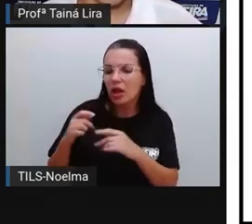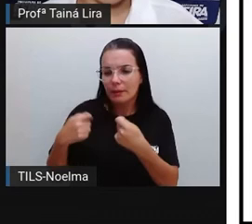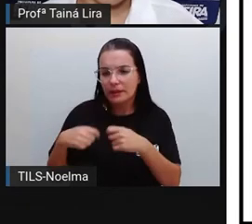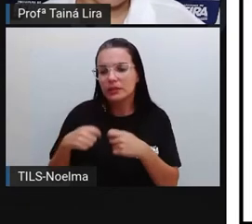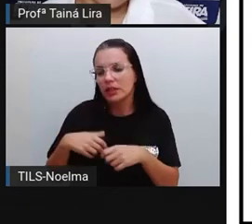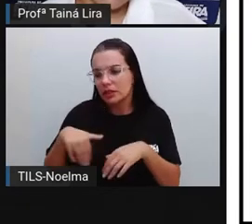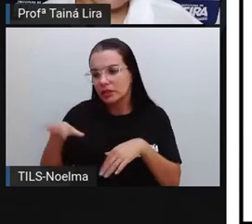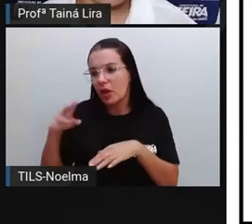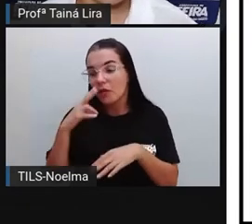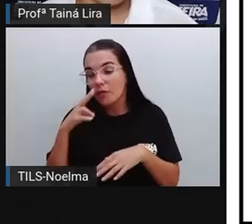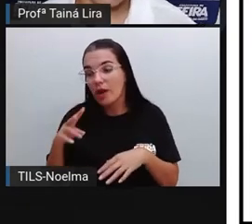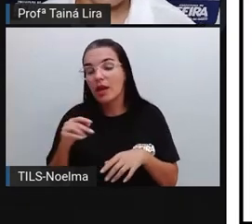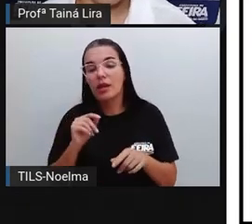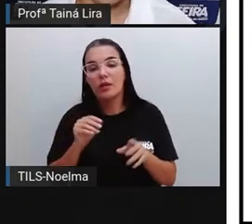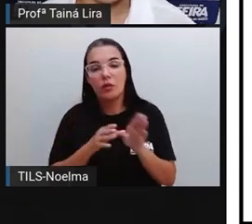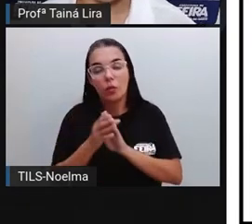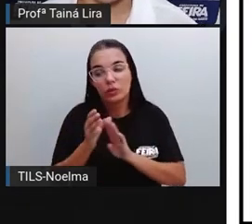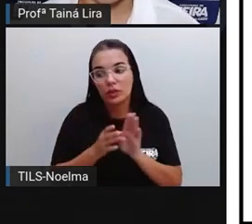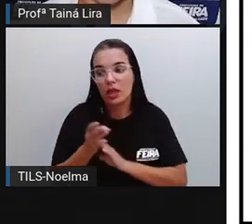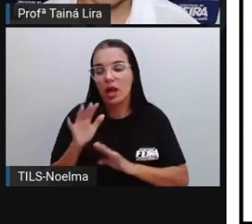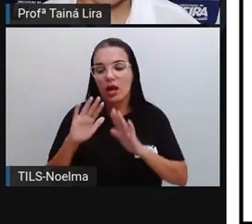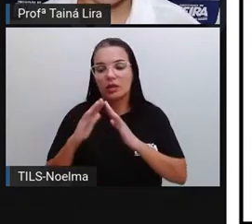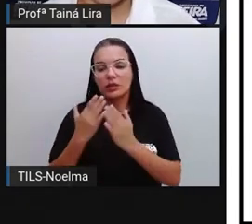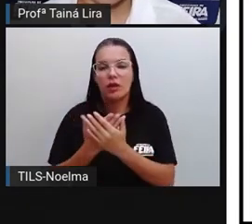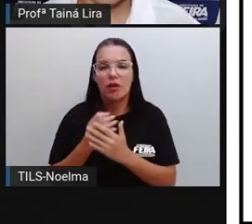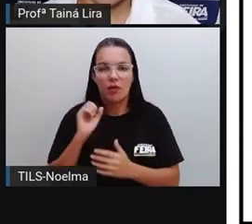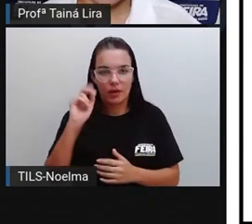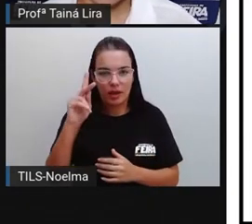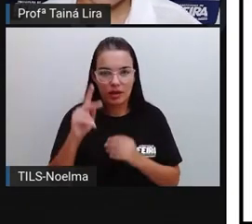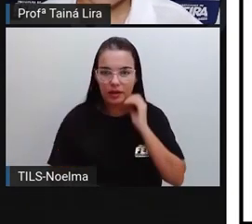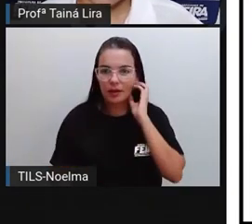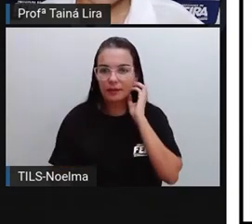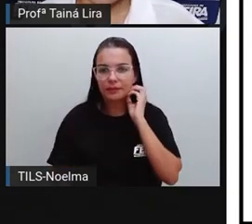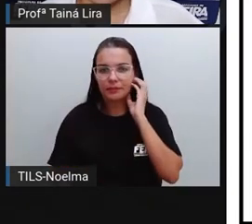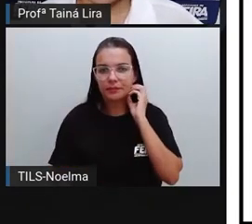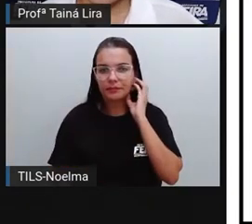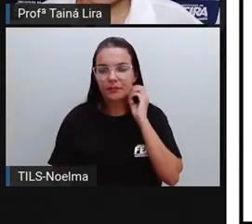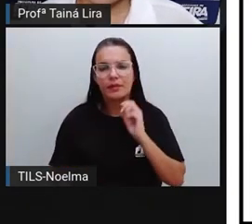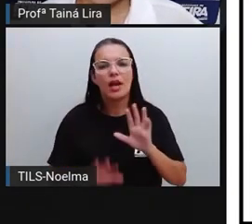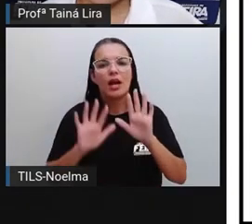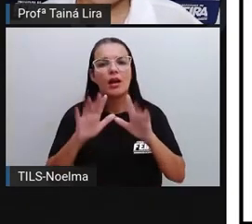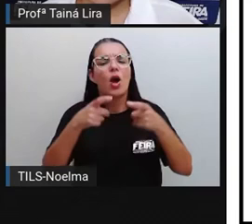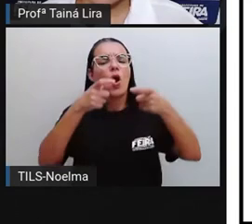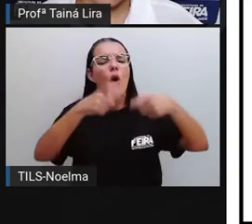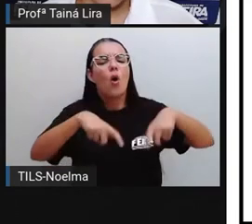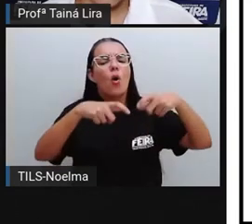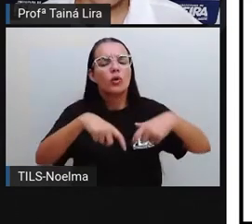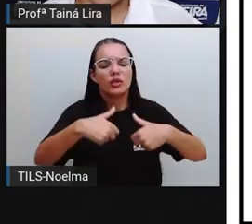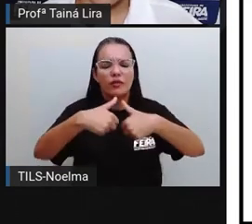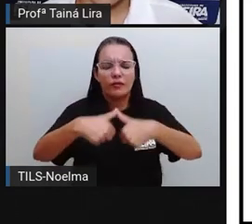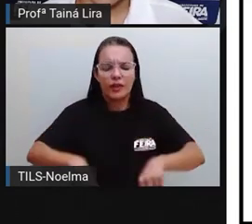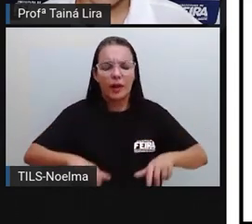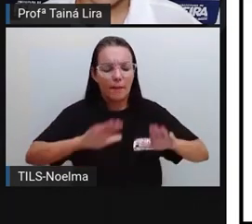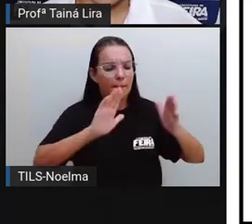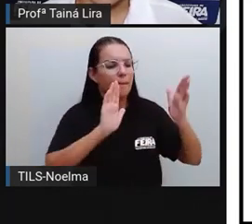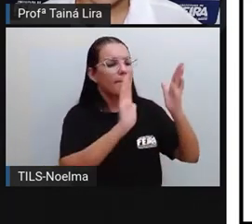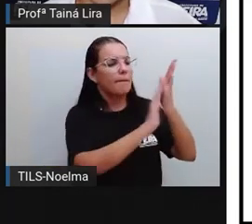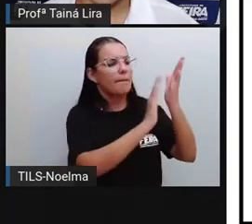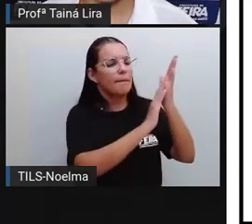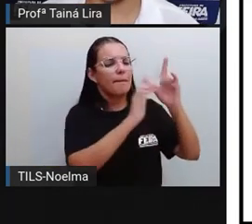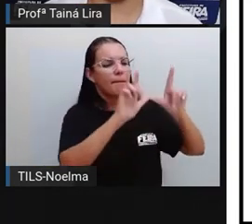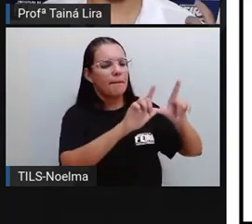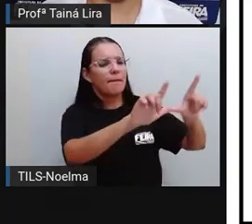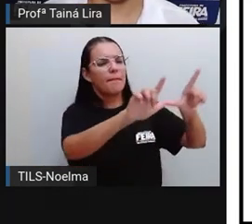para os jovens, né, e as crianças que sofrem bullying. Onde eles devem ser expostos, exibidos,